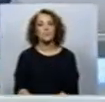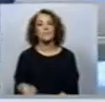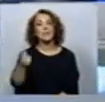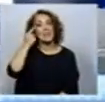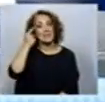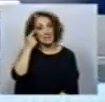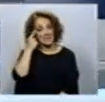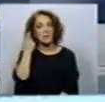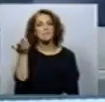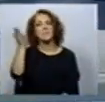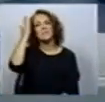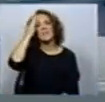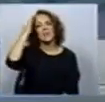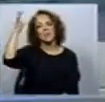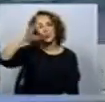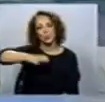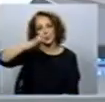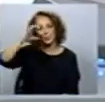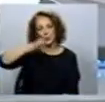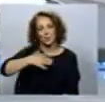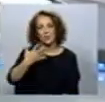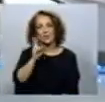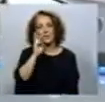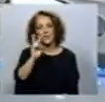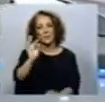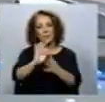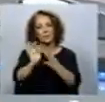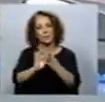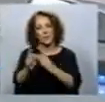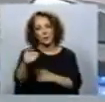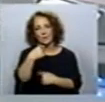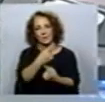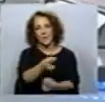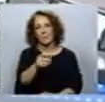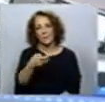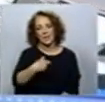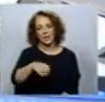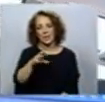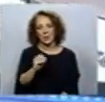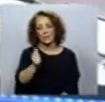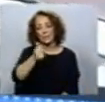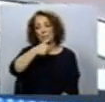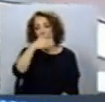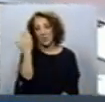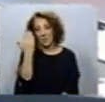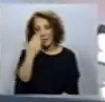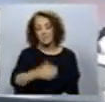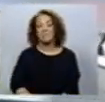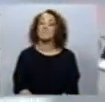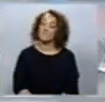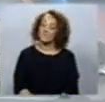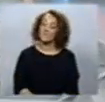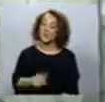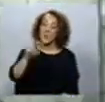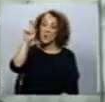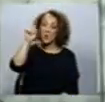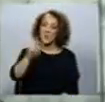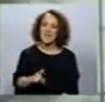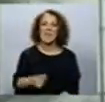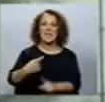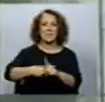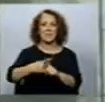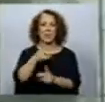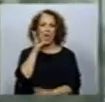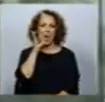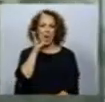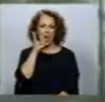quinta-feira e a previsão é de chuva. Vamos aos pormenores com o Pedro Rangiera. Pedro, bom dia. Vai ser assim. Bom dia, Carla. Mais um dia morno, com o céu